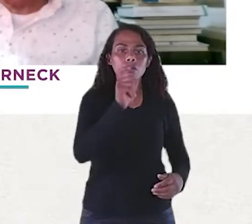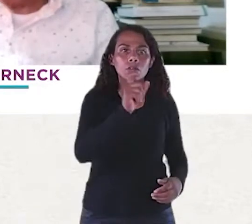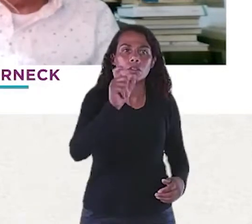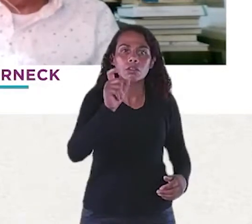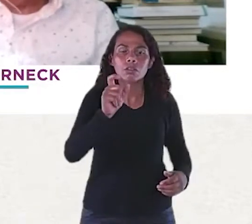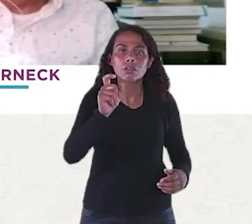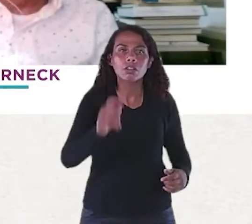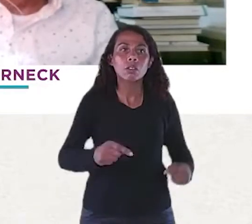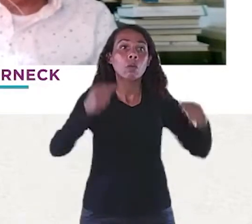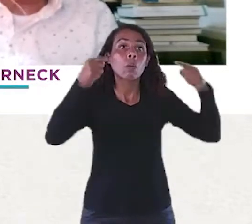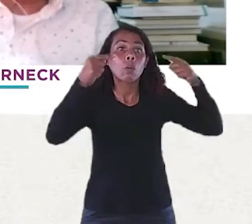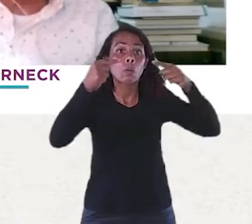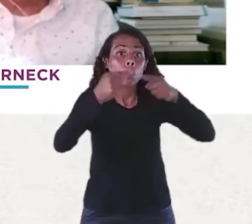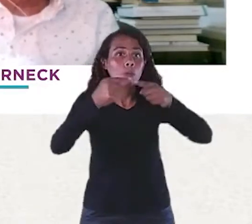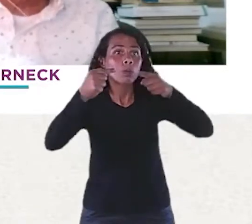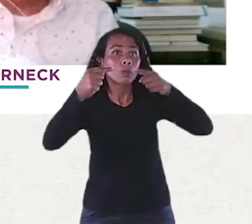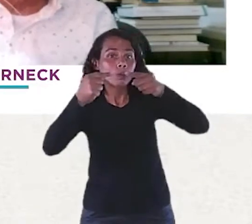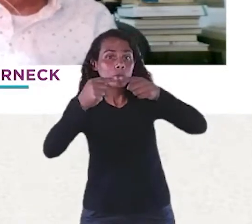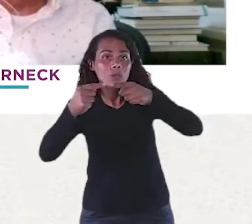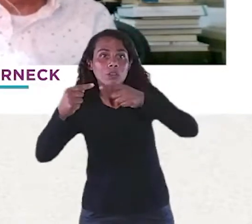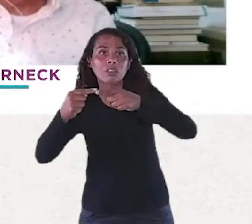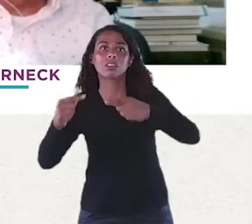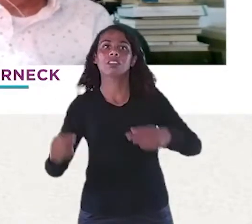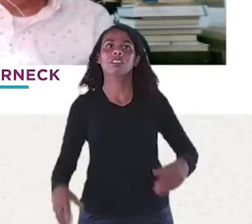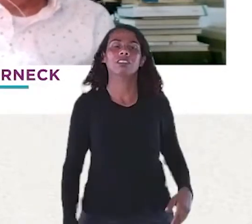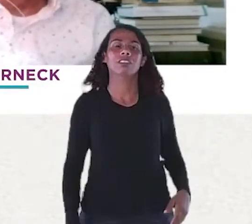necessidade? Não tem de você deixar um porco